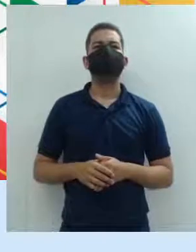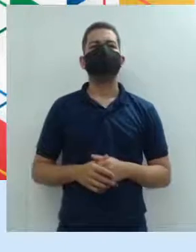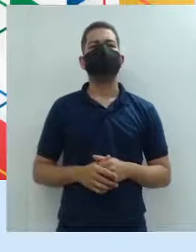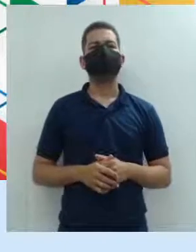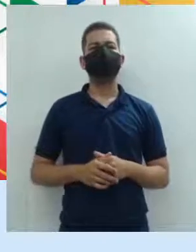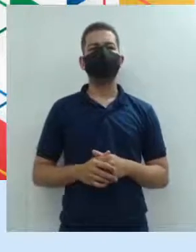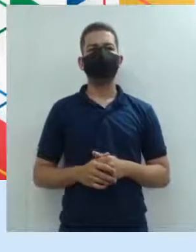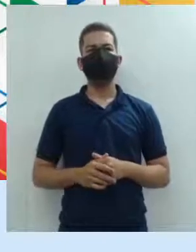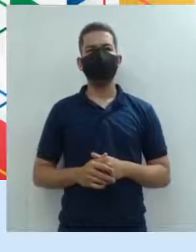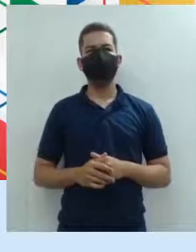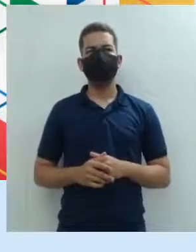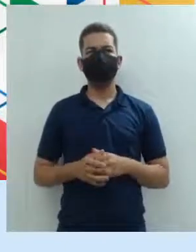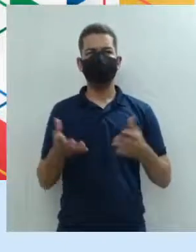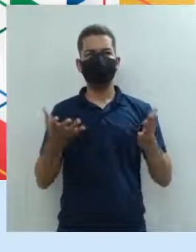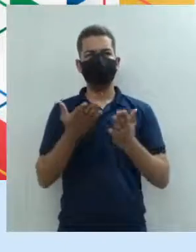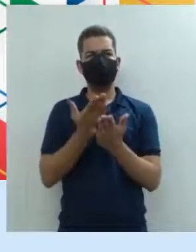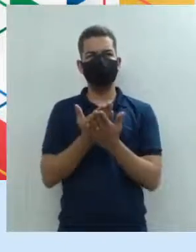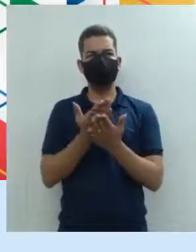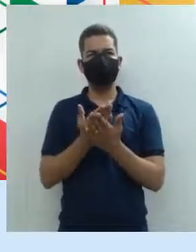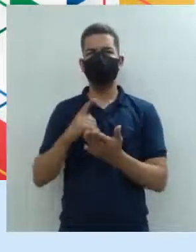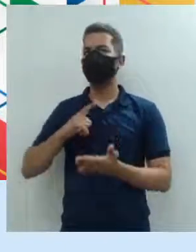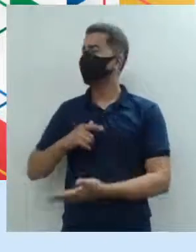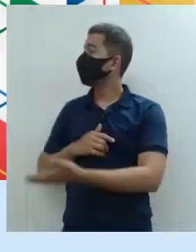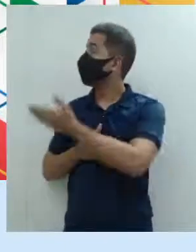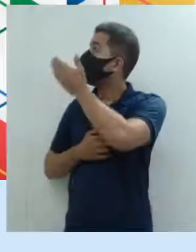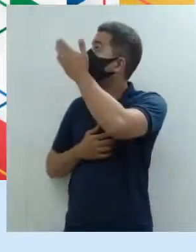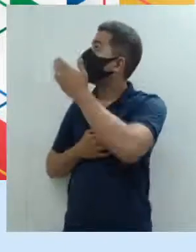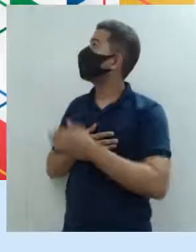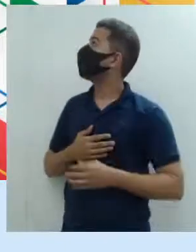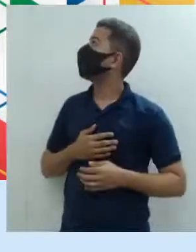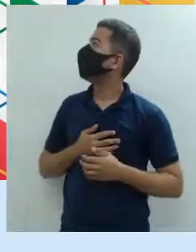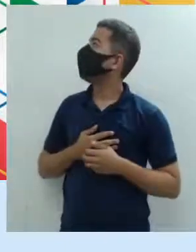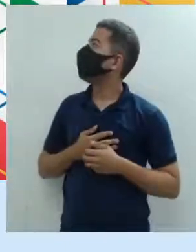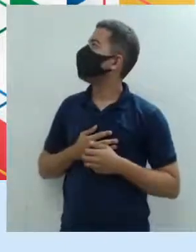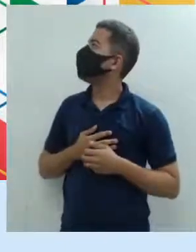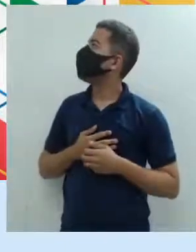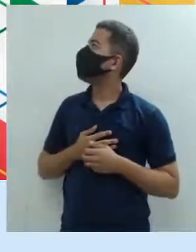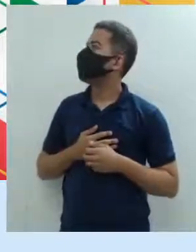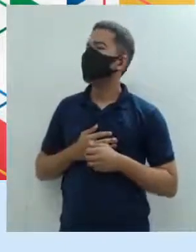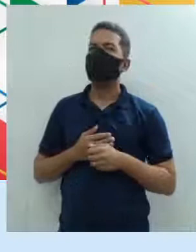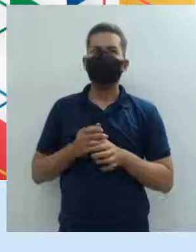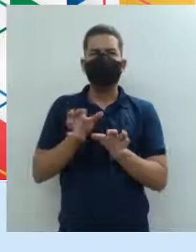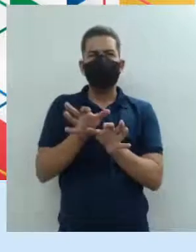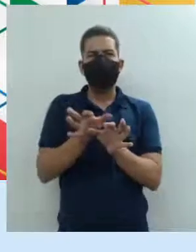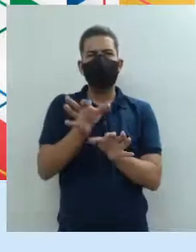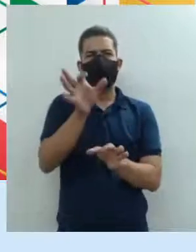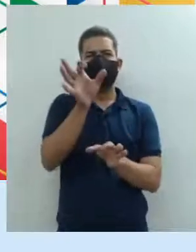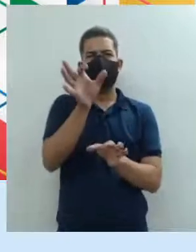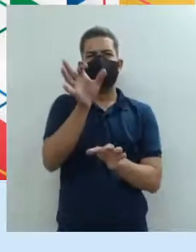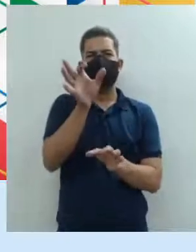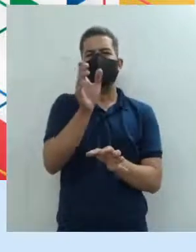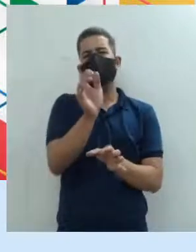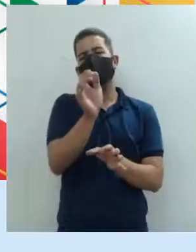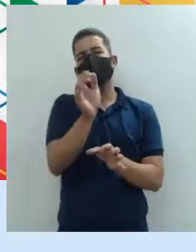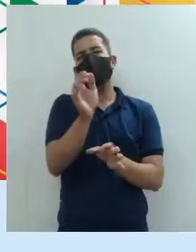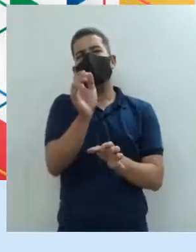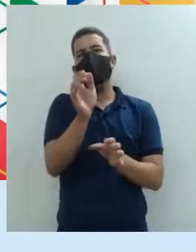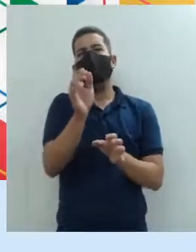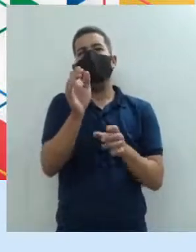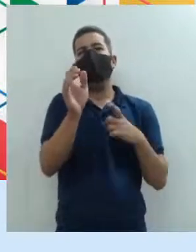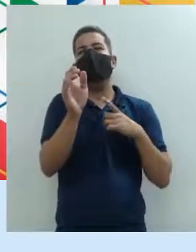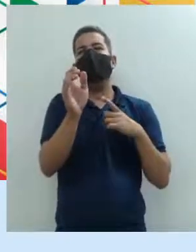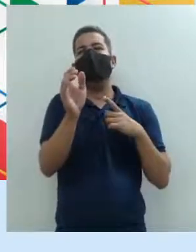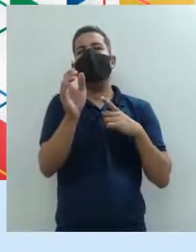passando aqui, vamos estudar essa figura que é bem interessante. Aí eu tenho uma barra de um determinado material, onde na minha esquerda eu tenho uma